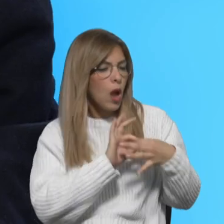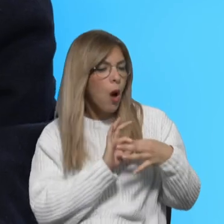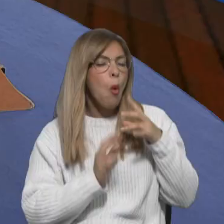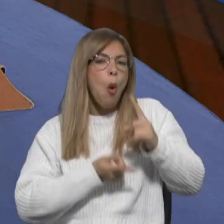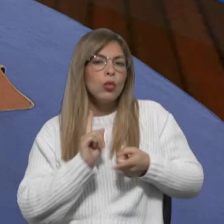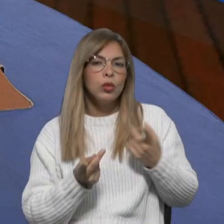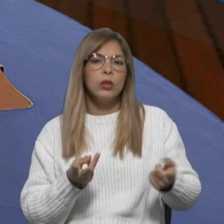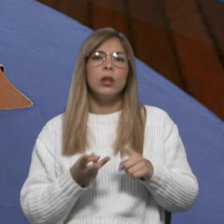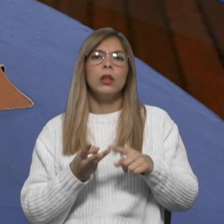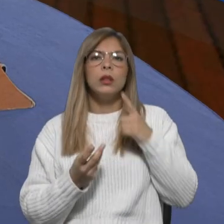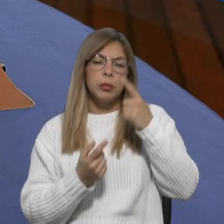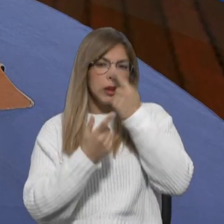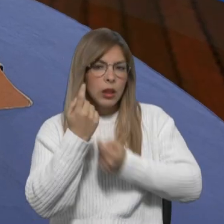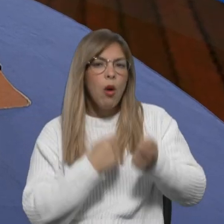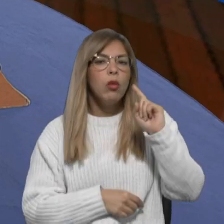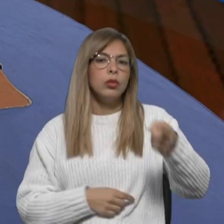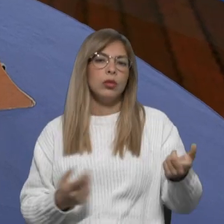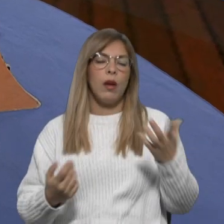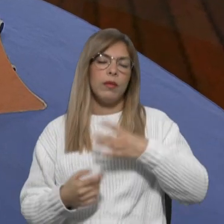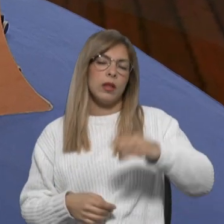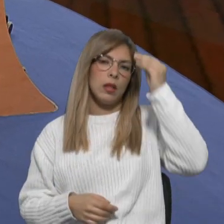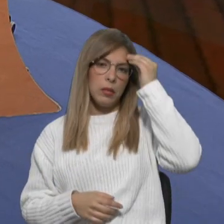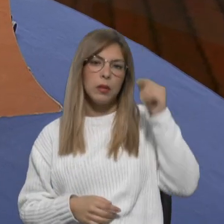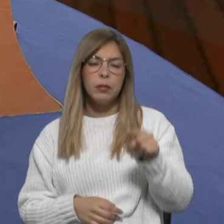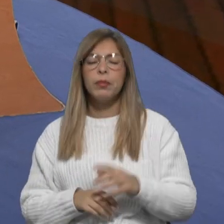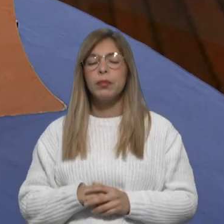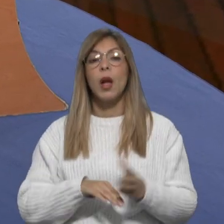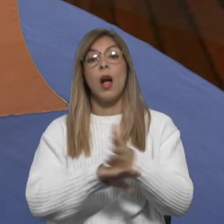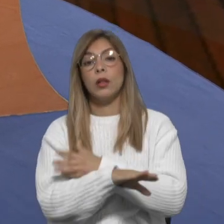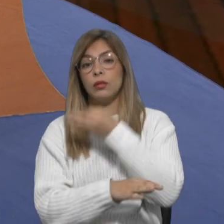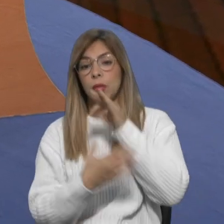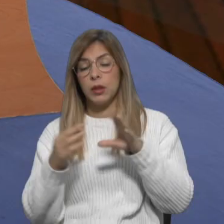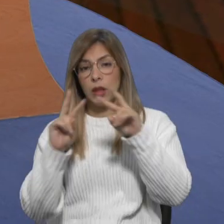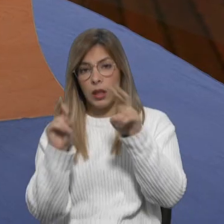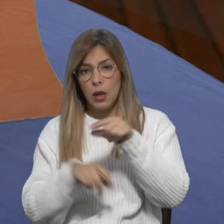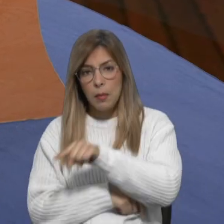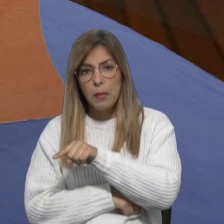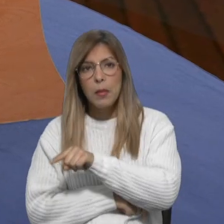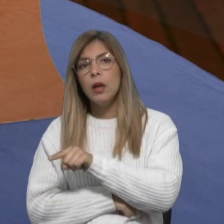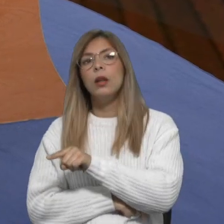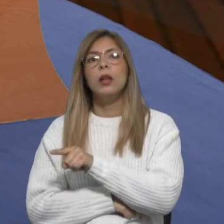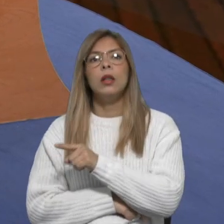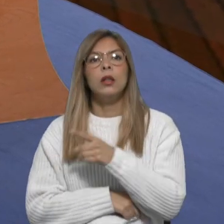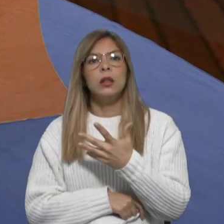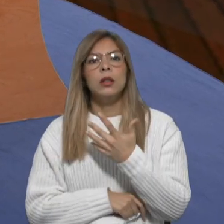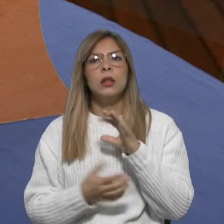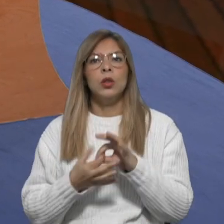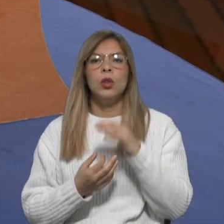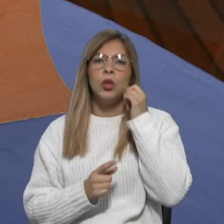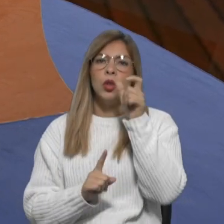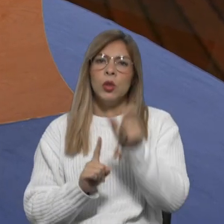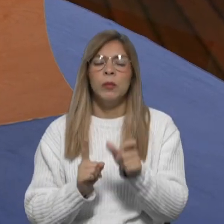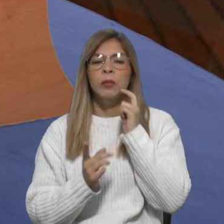fim comum. Carlos Luís, antes de irmos ao tema, e aproveitando que temos aqui nesta mesa um consultor de estudos de